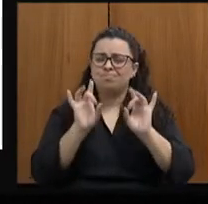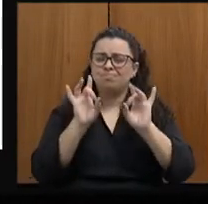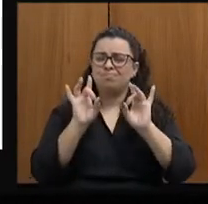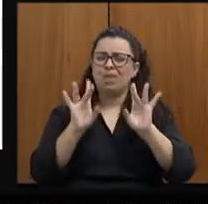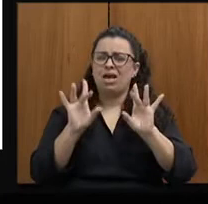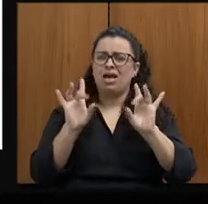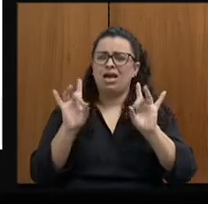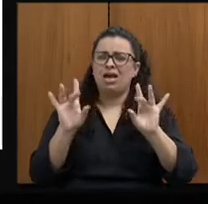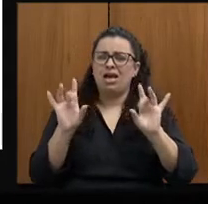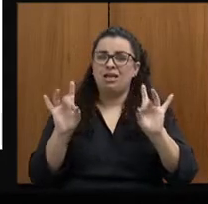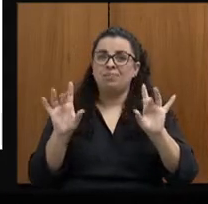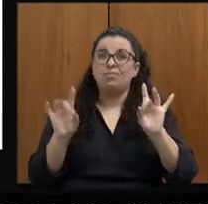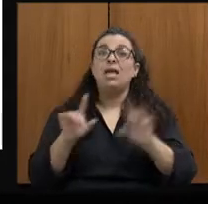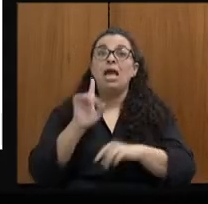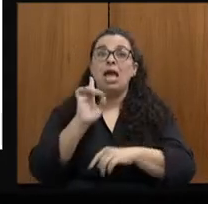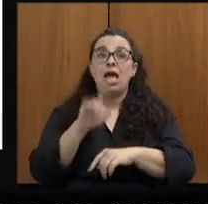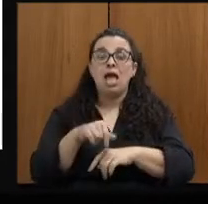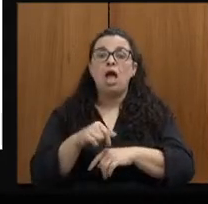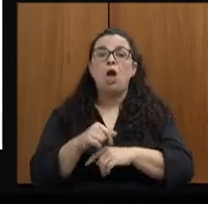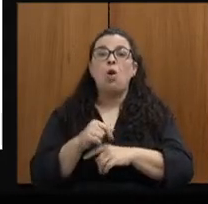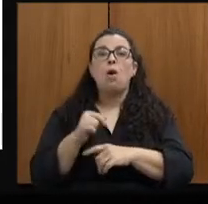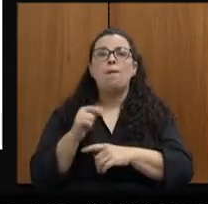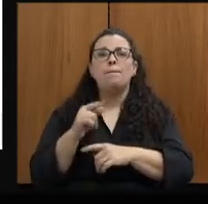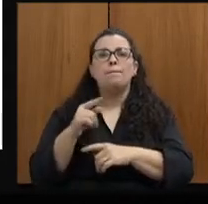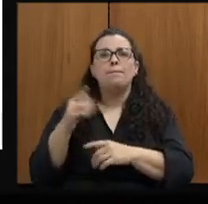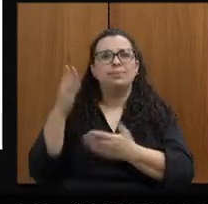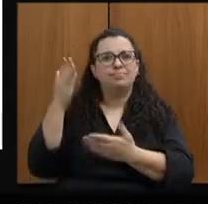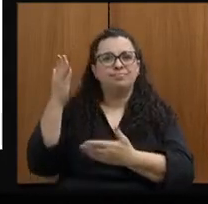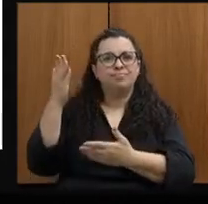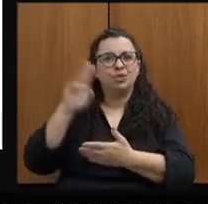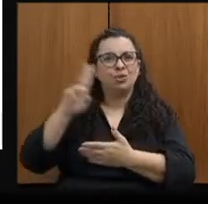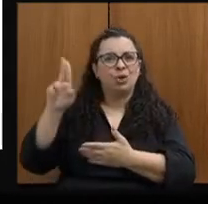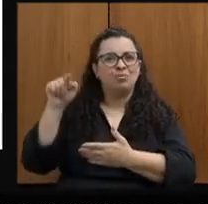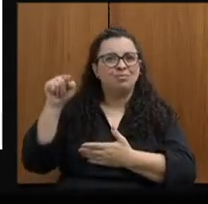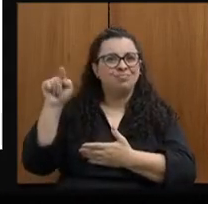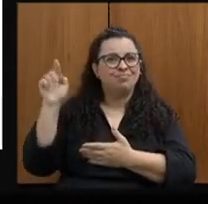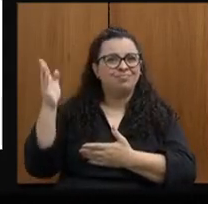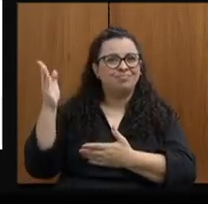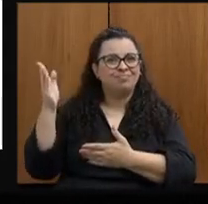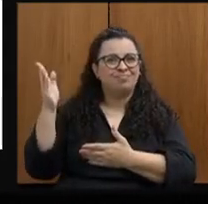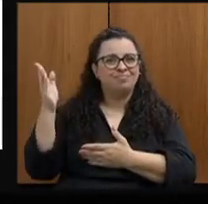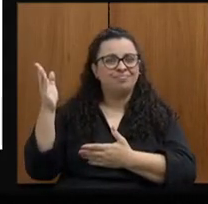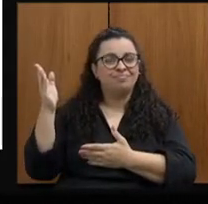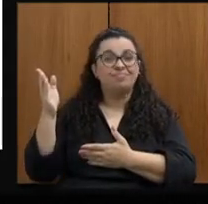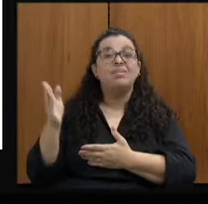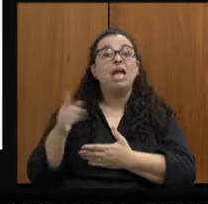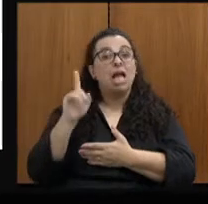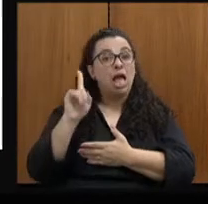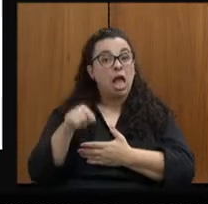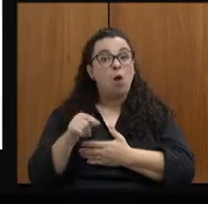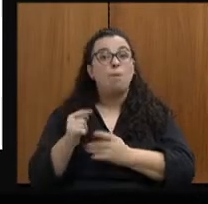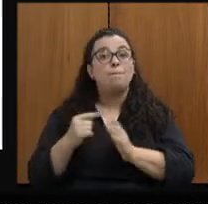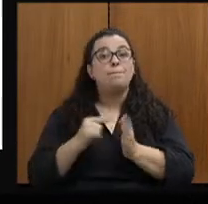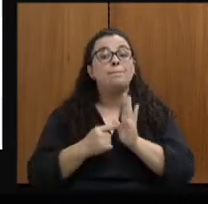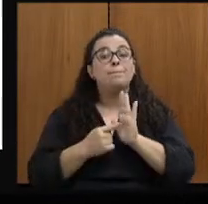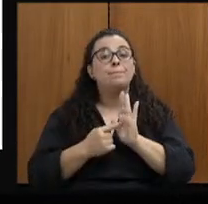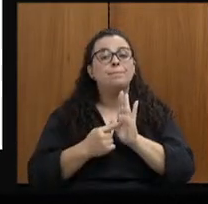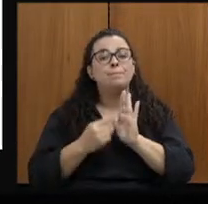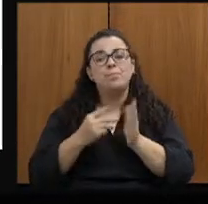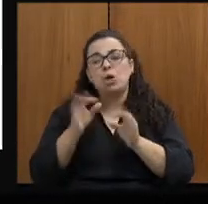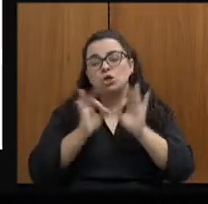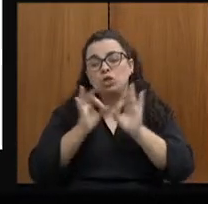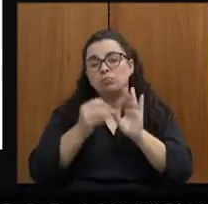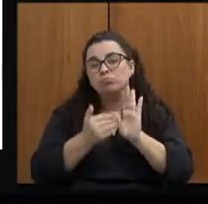é o projeto Percursos Gerais, uma trajetória para a autonomia. Nós estamos realizando um projeto piloto, porque, apesar dele ser